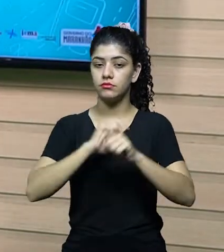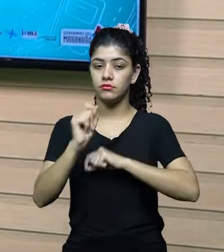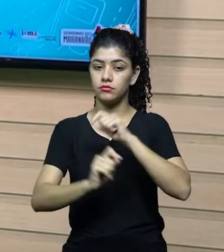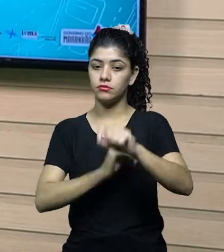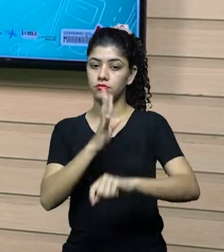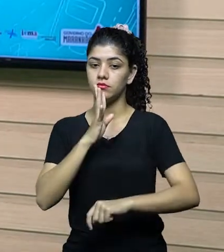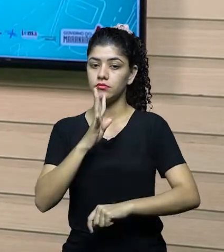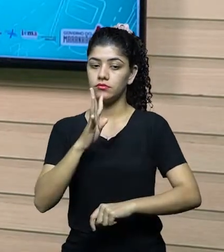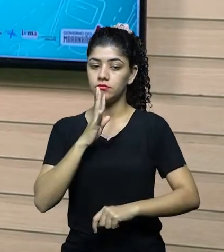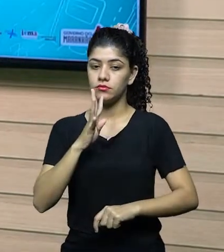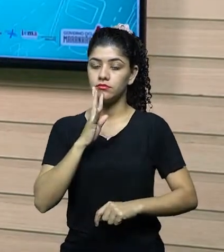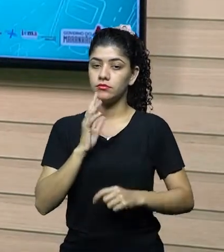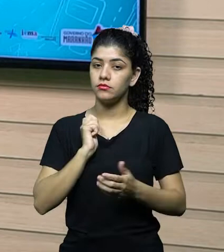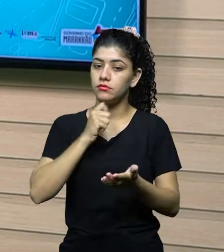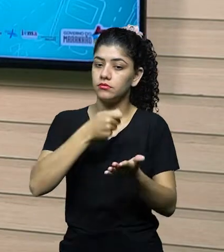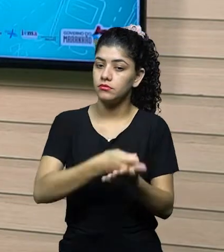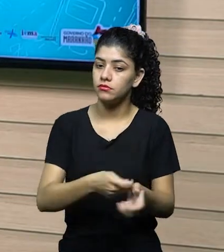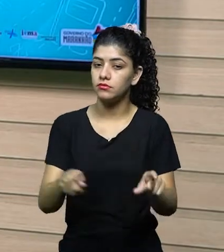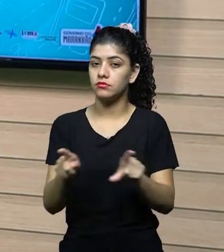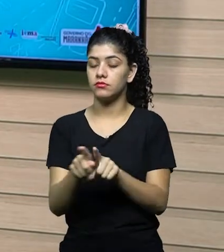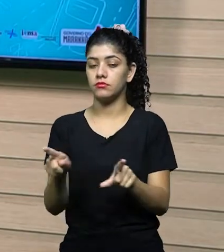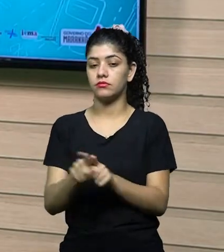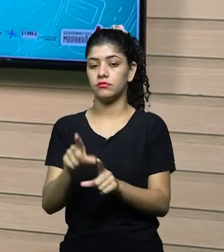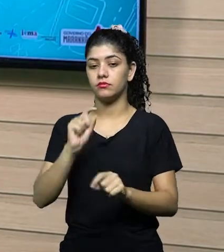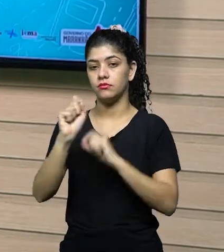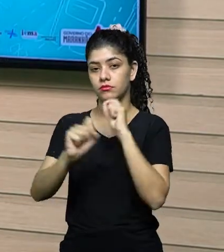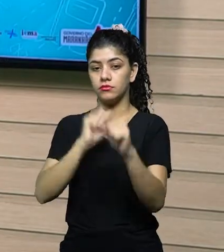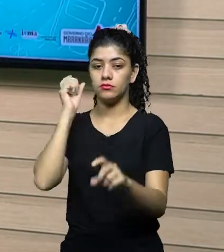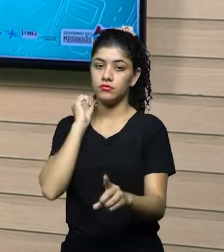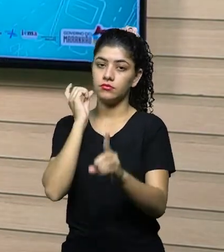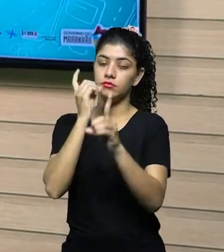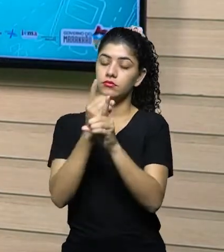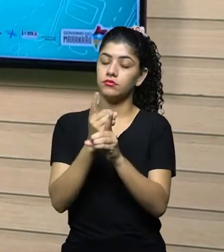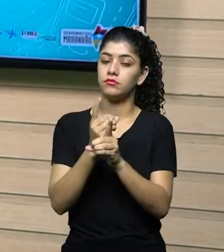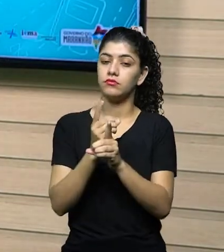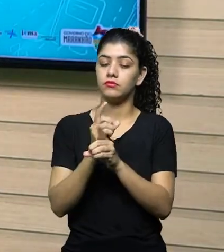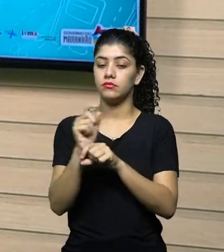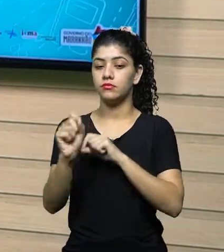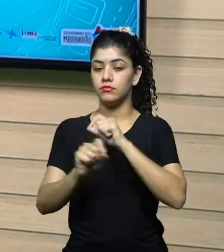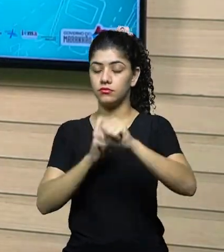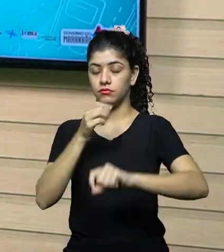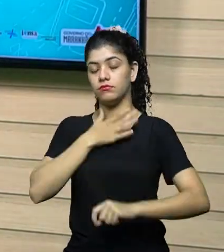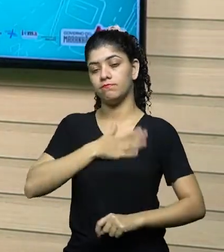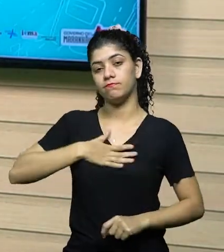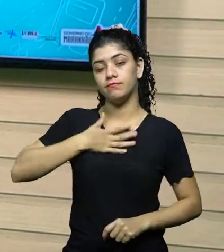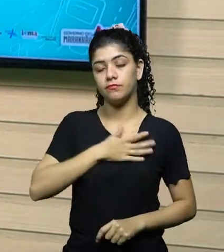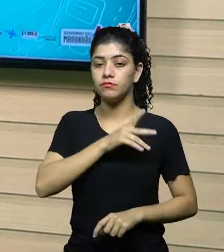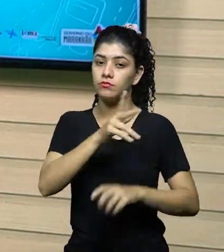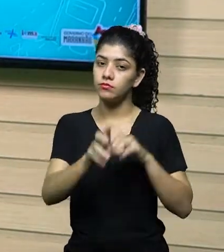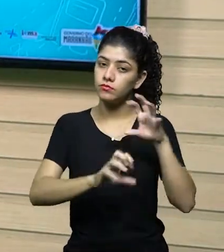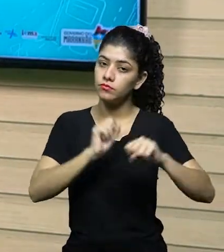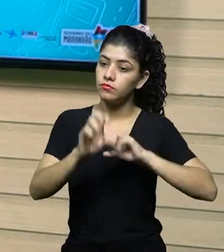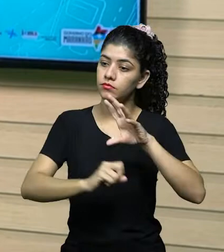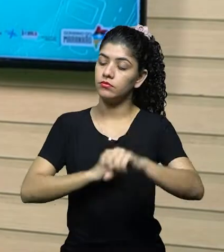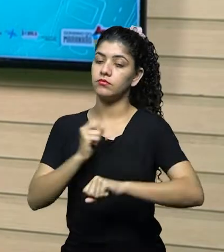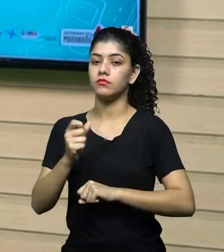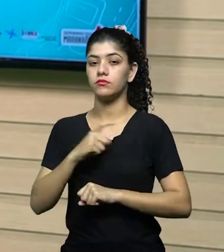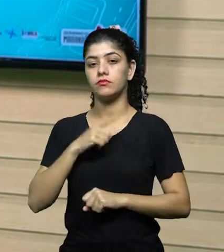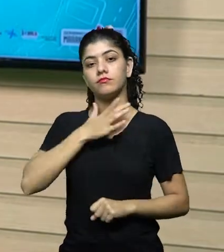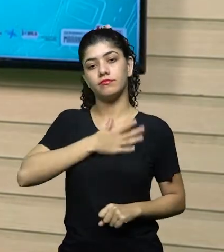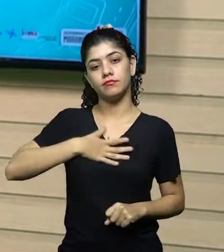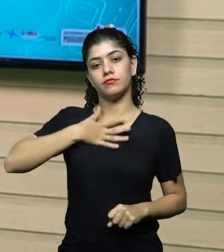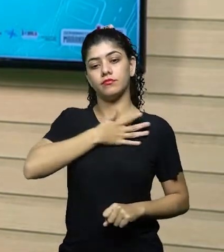você conhece o que você está adquirindo, você vai acabar encontrando o quê? Garantia a satisfação do que você busca. Então você vai